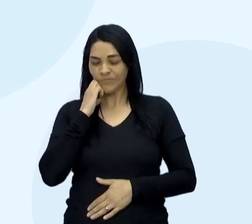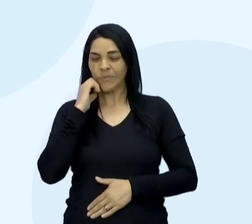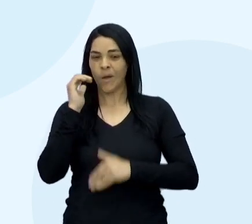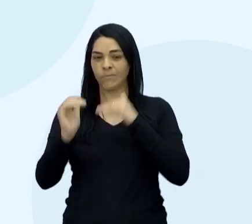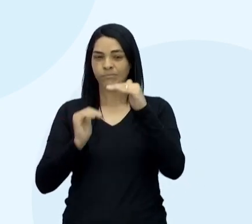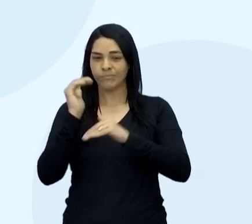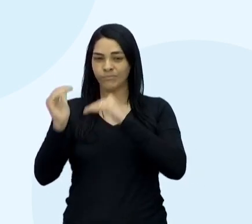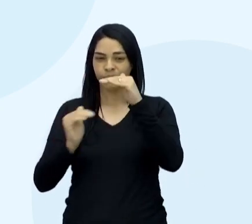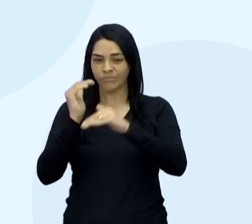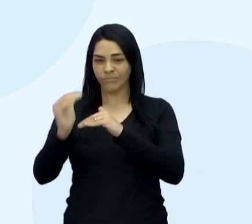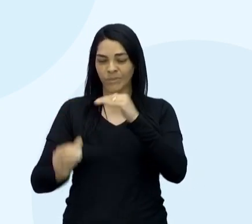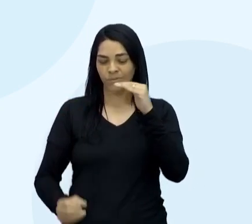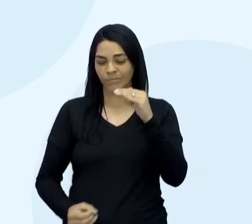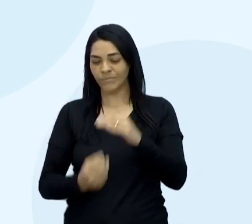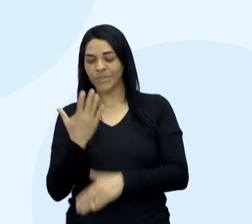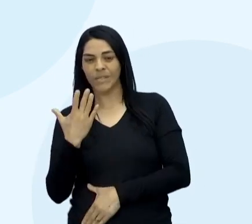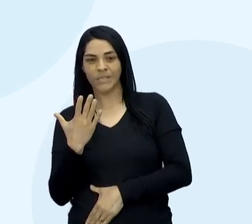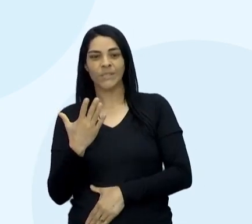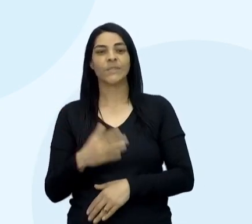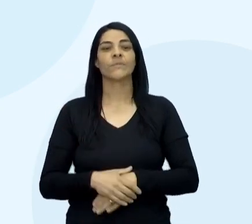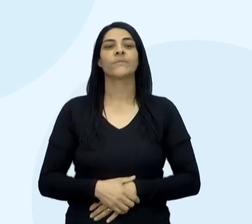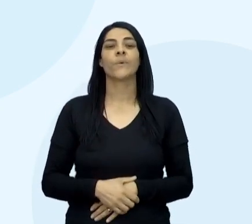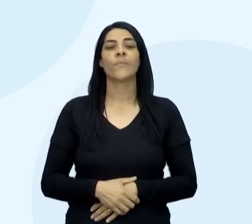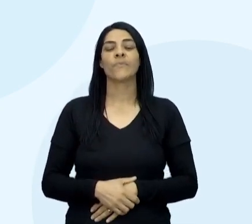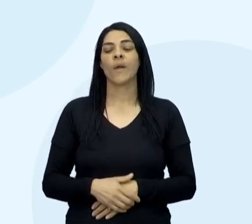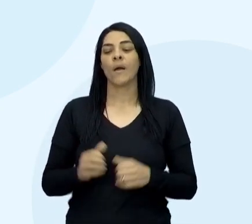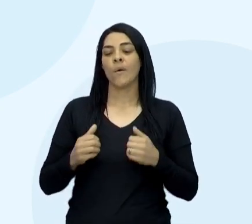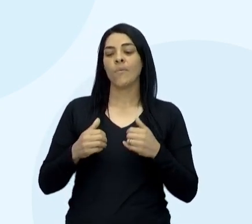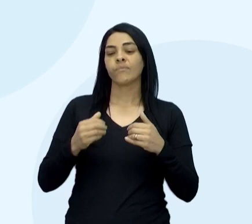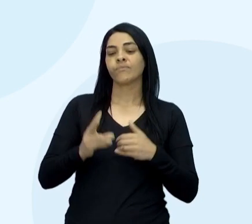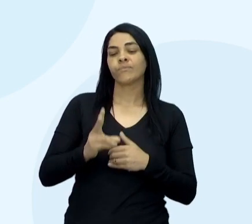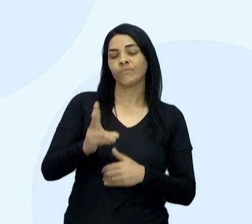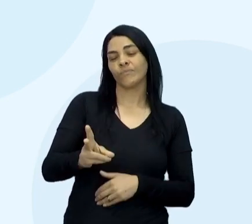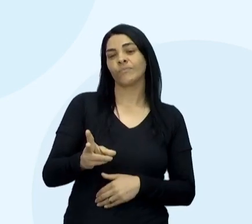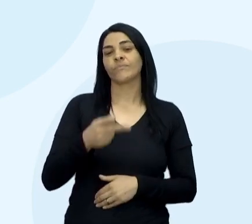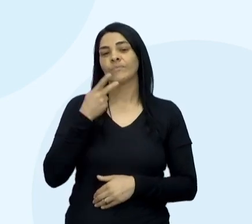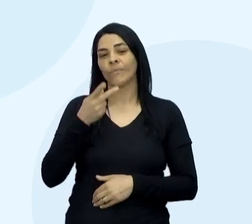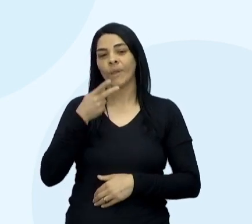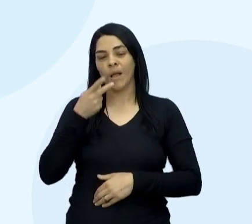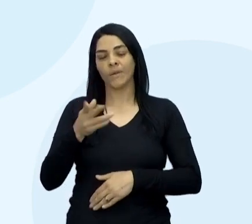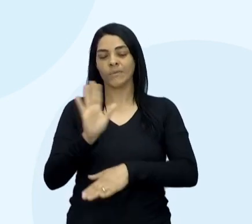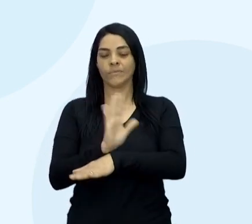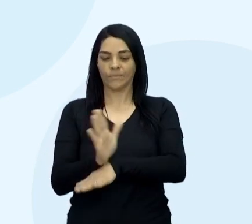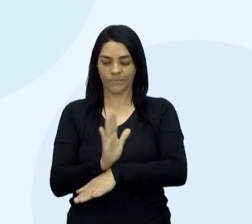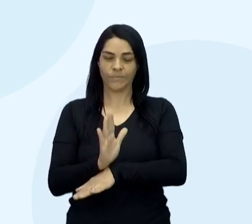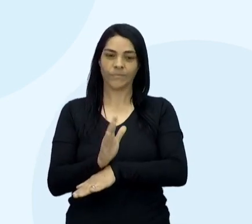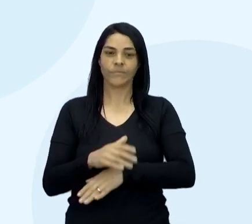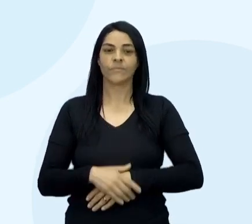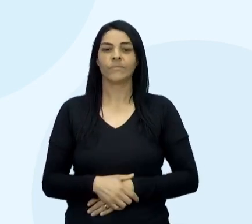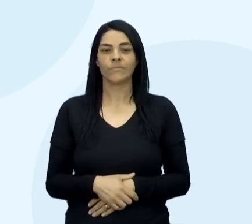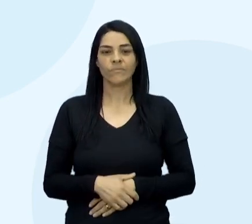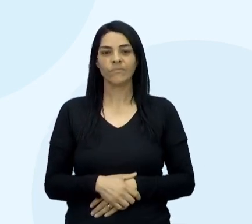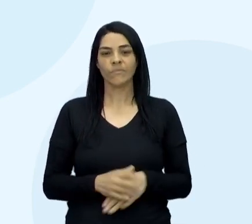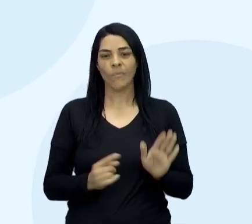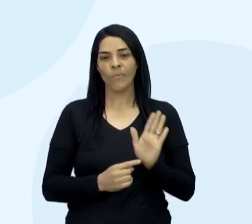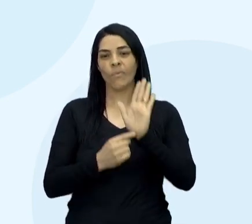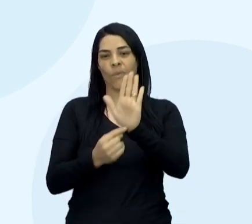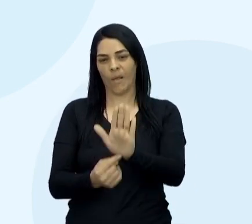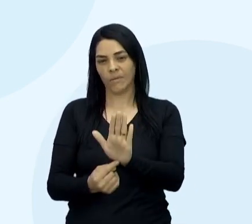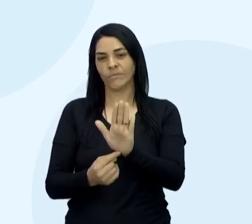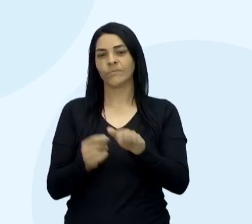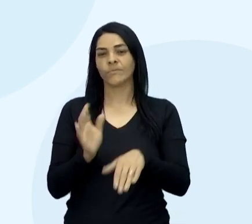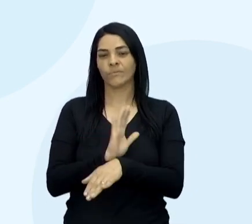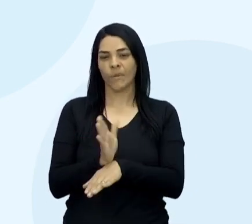Vamos falar muito sobre cinema, continuar falando sobre cinema nacional, processos criativos, porque temos que fazer uma amostra de cinema. O objetivo da